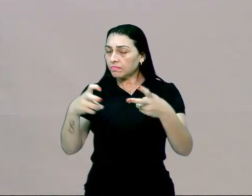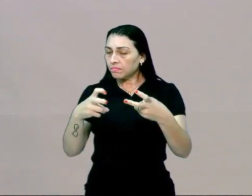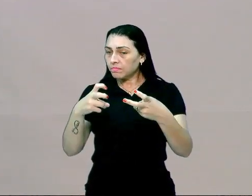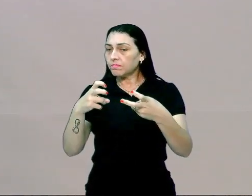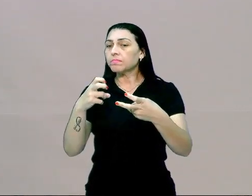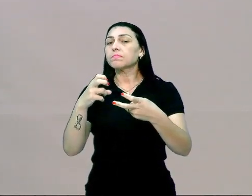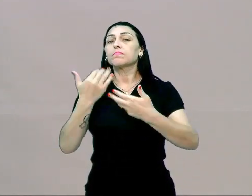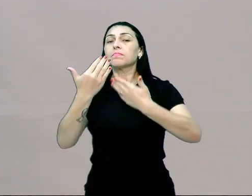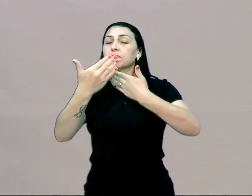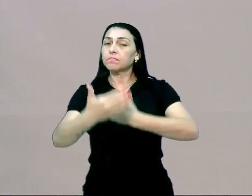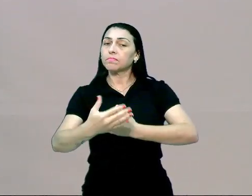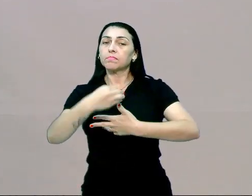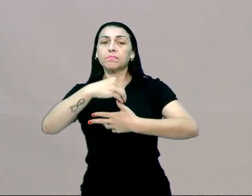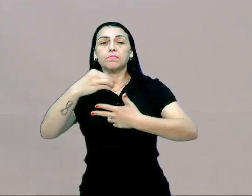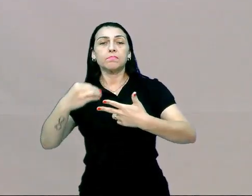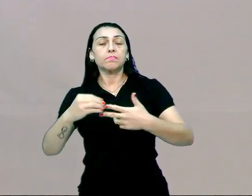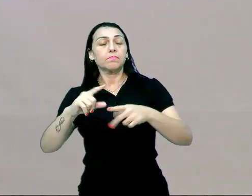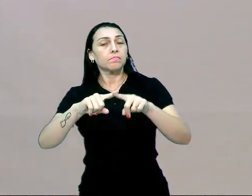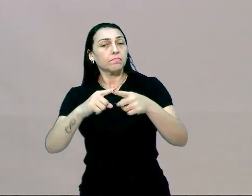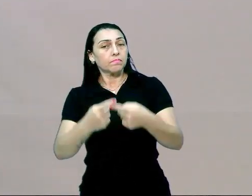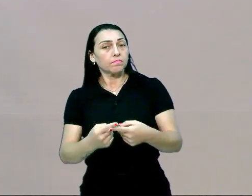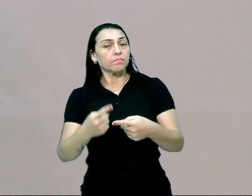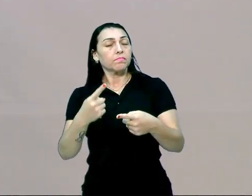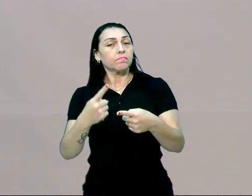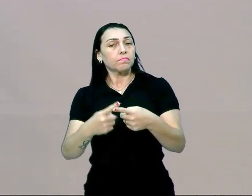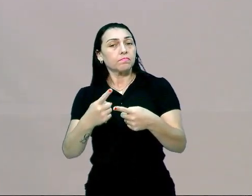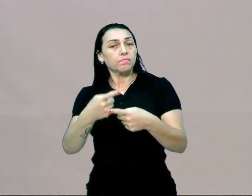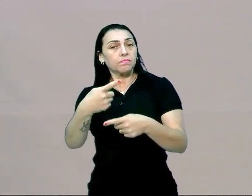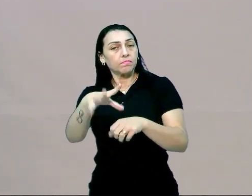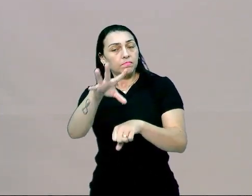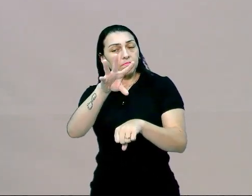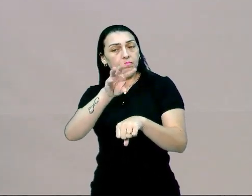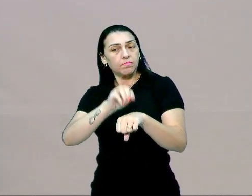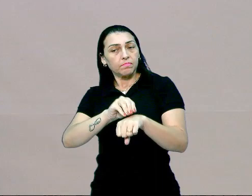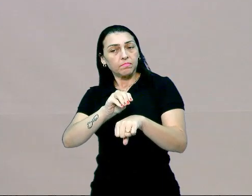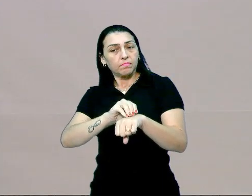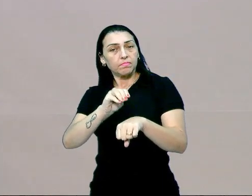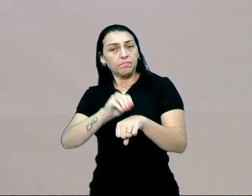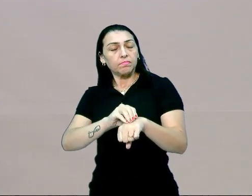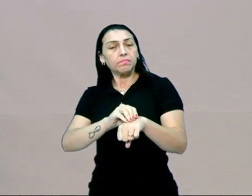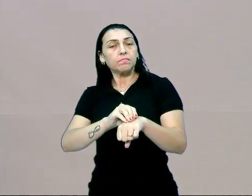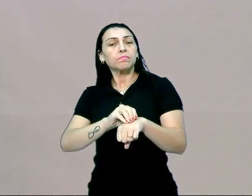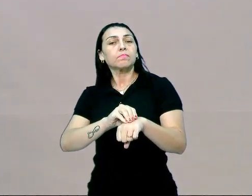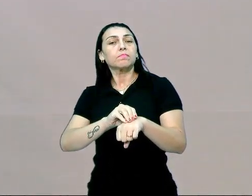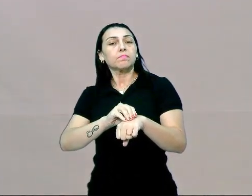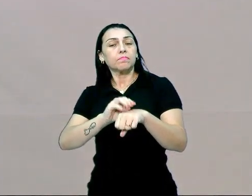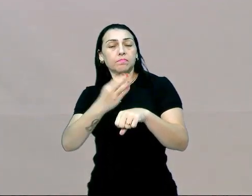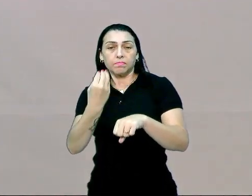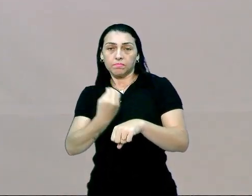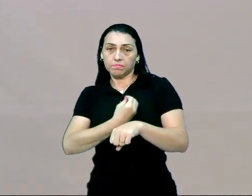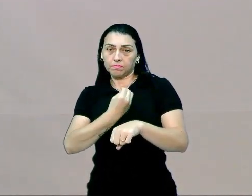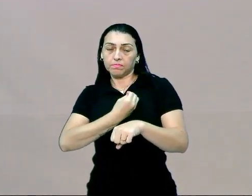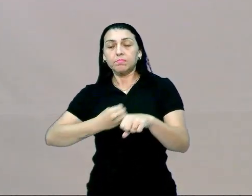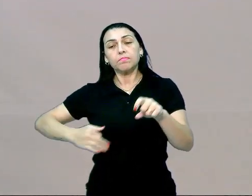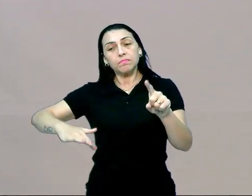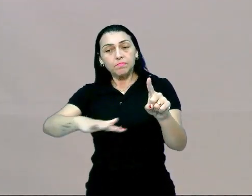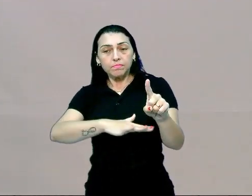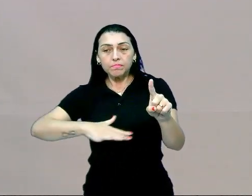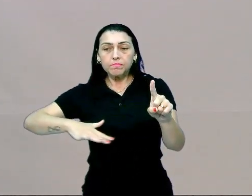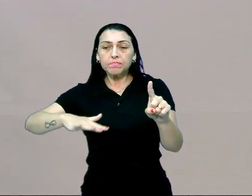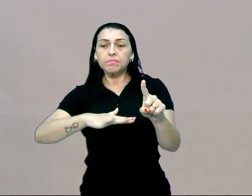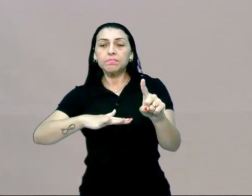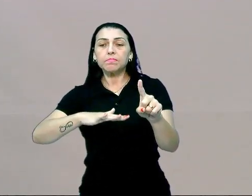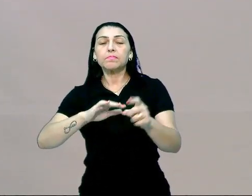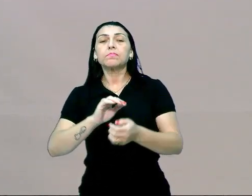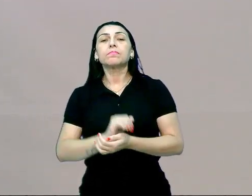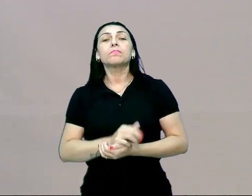recorrente nas provas do Enem, mas até mesmo para o seu entendimento a respeito da vida em sociedade.